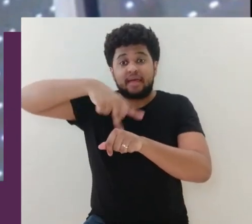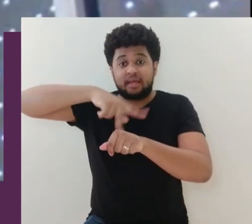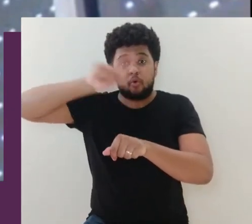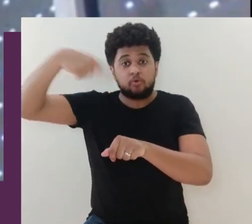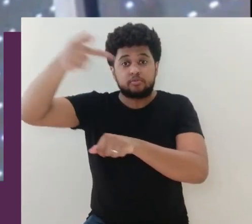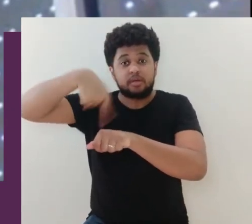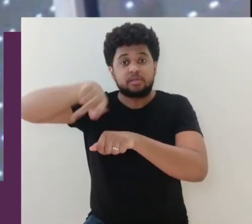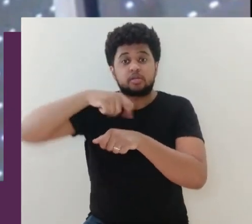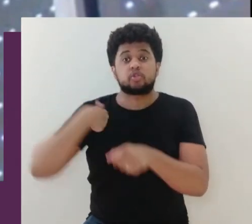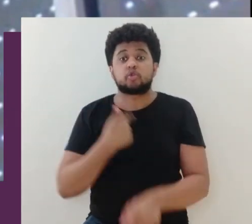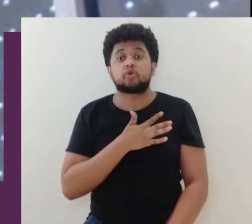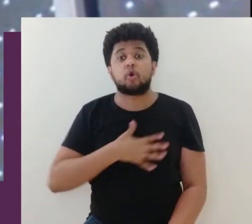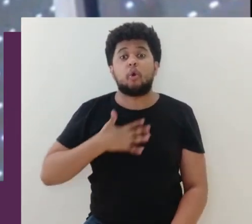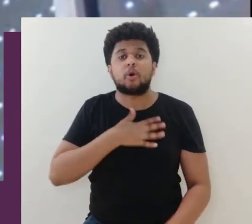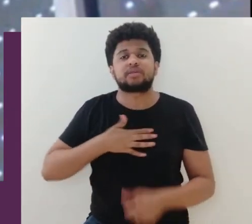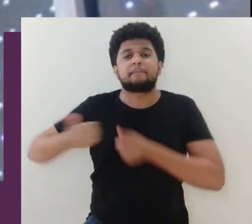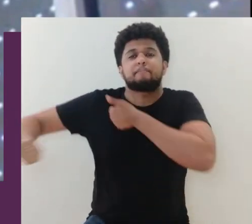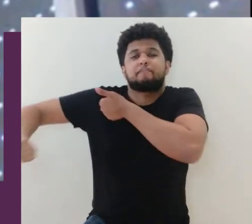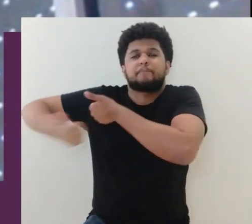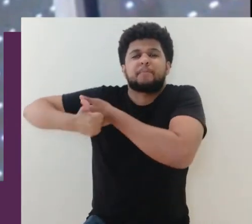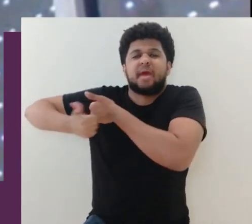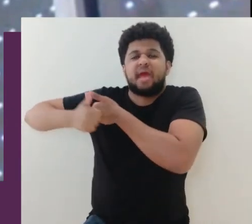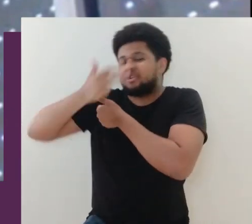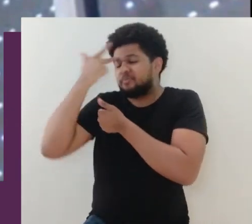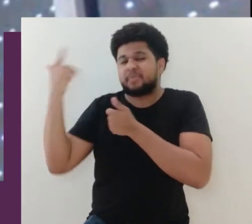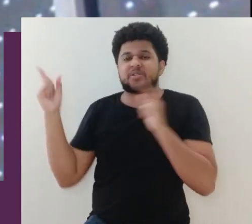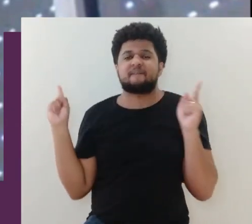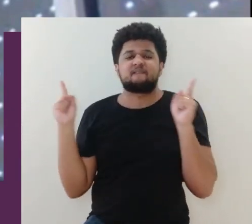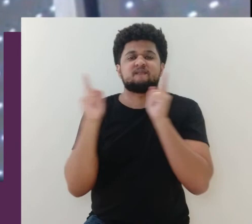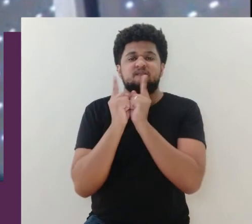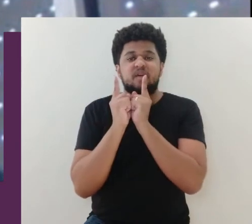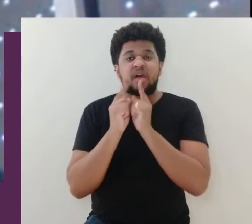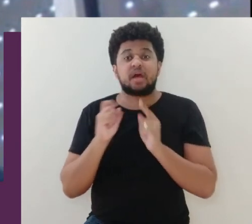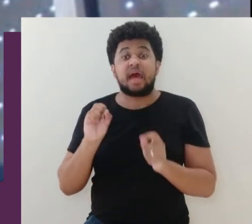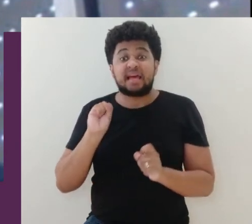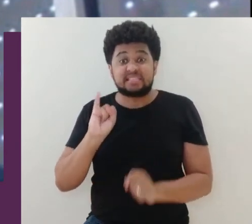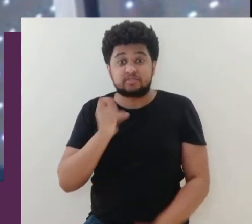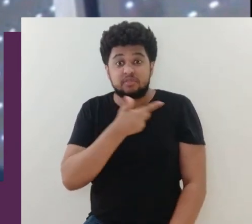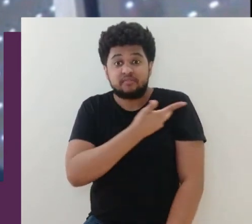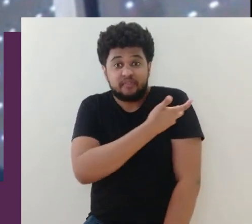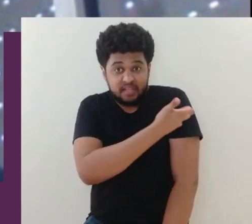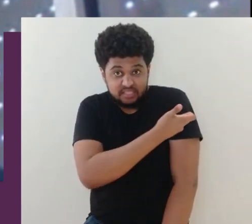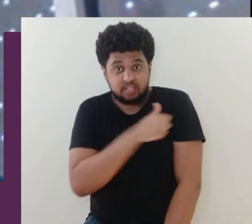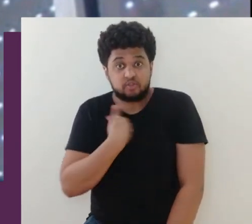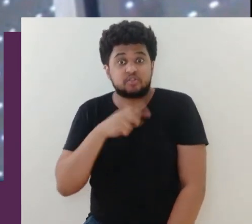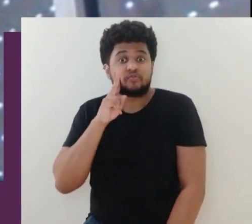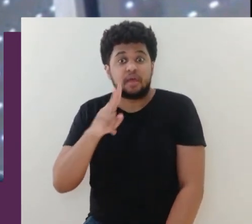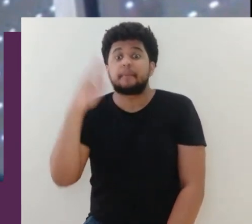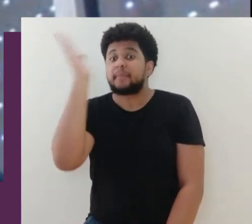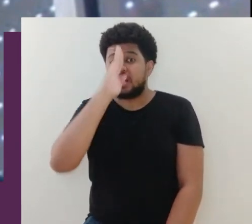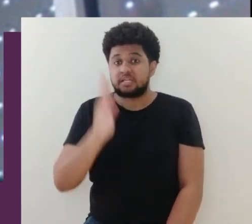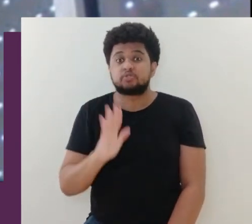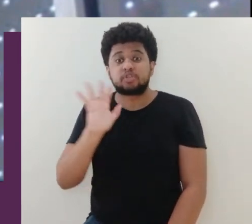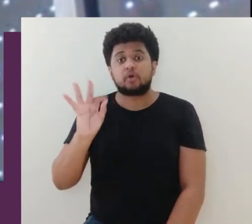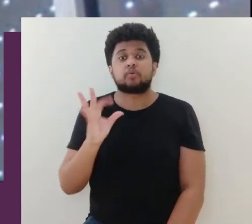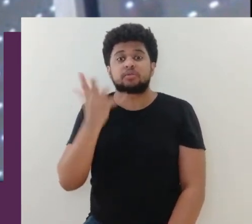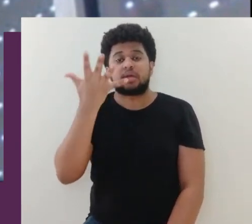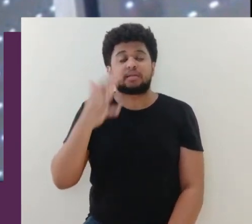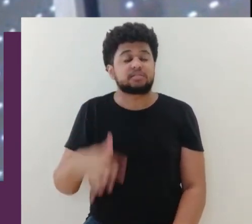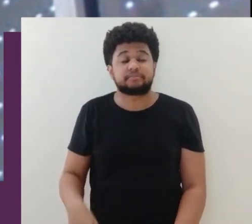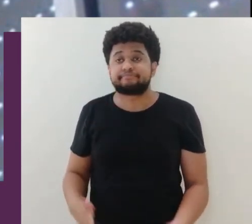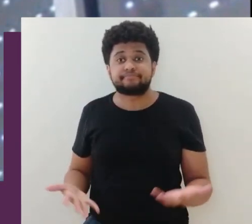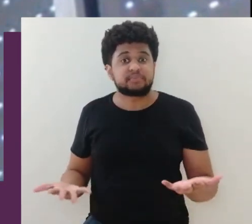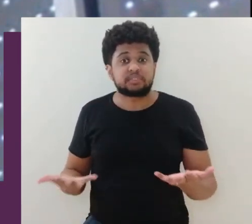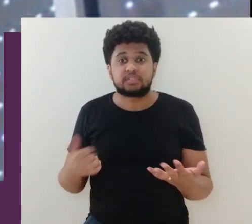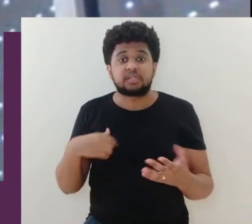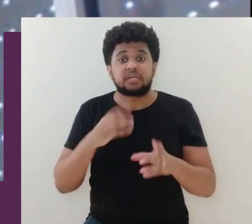principalmente brasileiro e em vários outros países, a gente gosta de estar próximo das pessoas e mesmo sem vacina a gente vê a